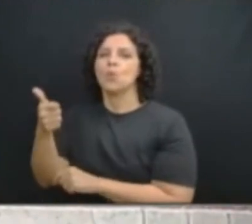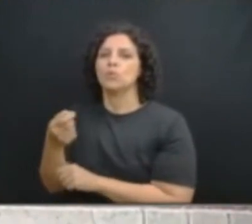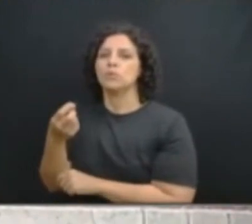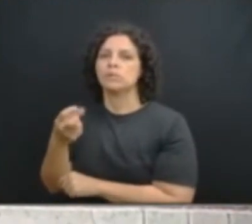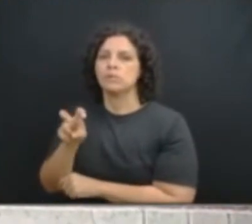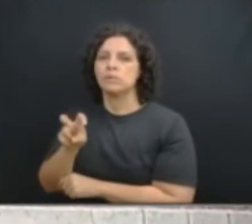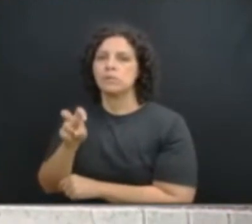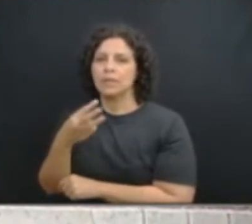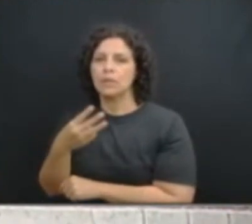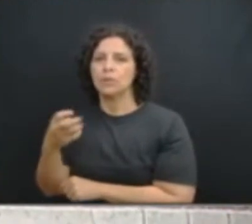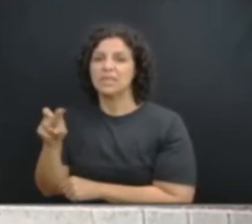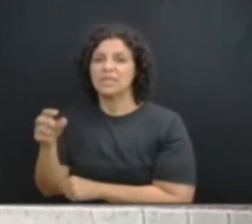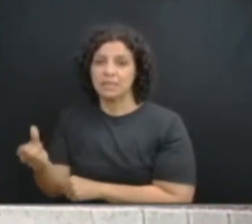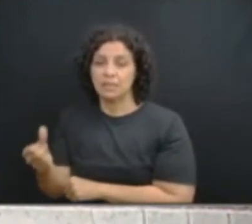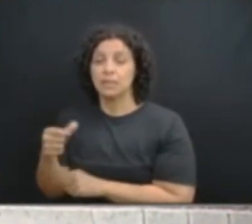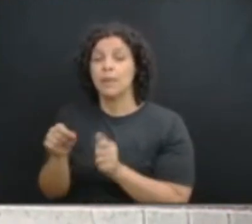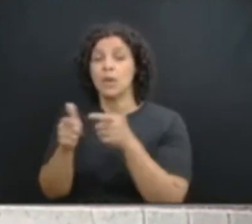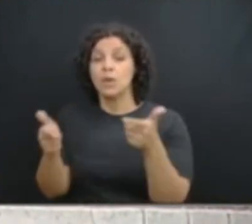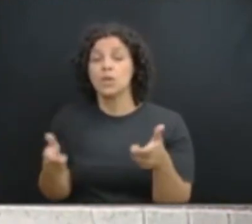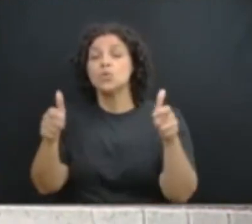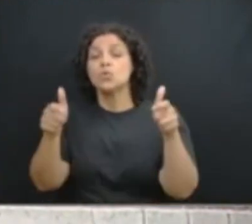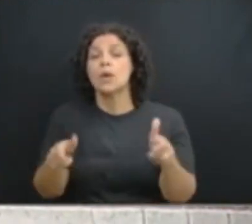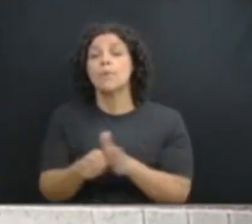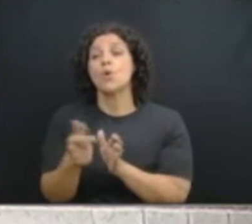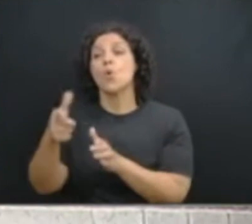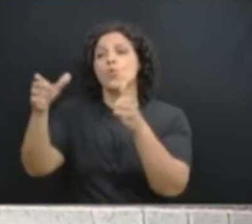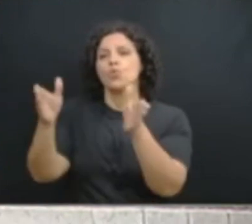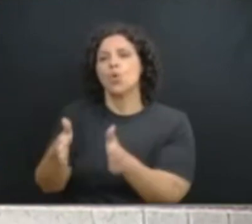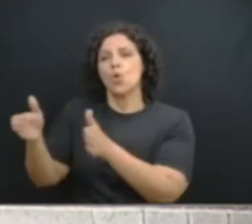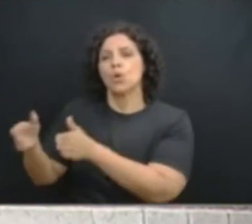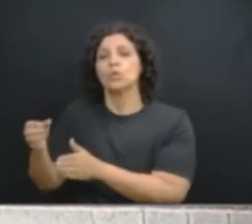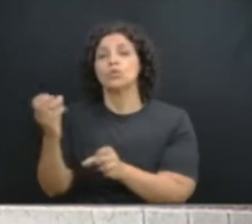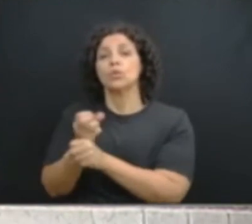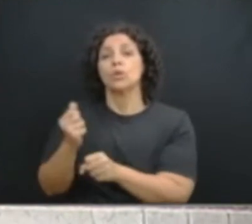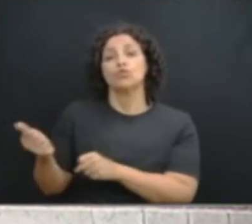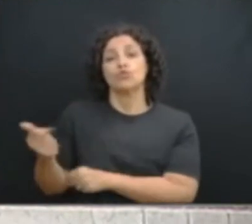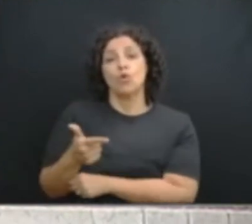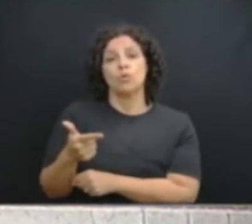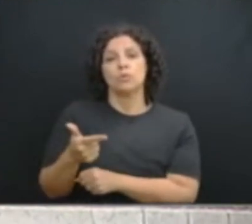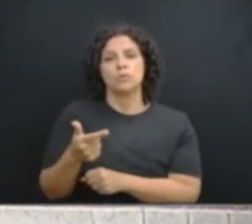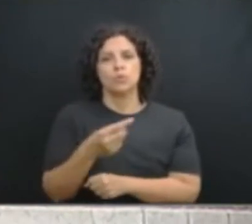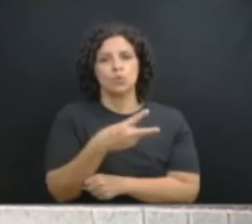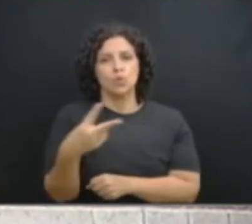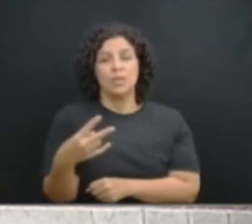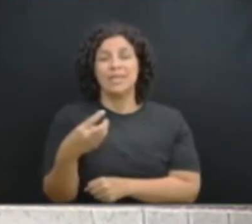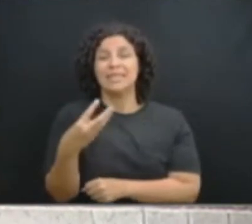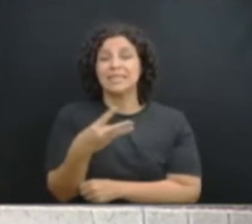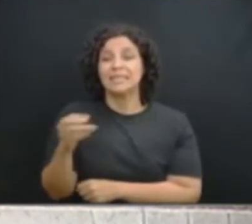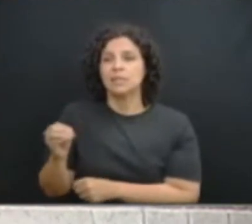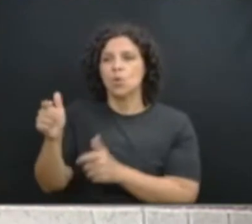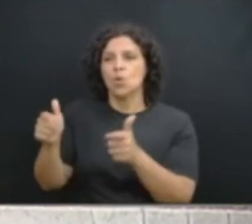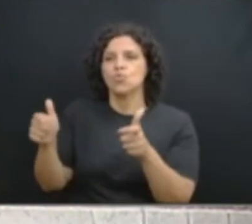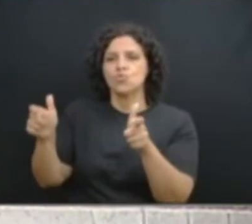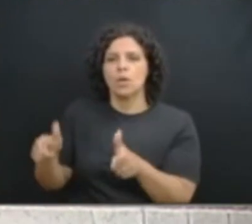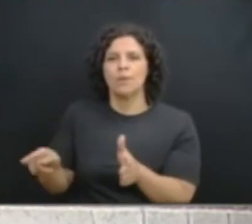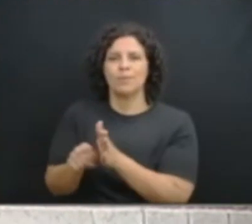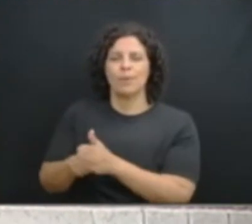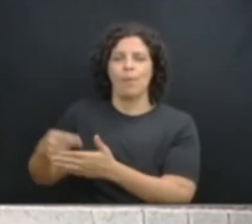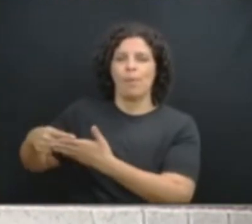outros. E a maioria das praças estão nos outros. São 12 praças nesse lote e 30 nos outros que estão